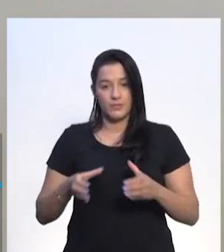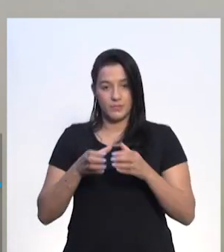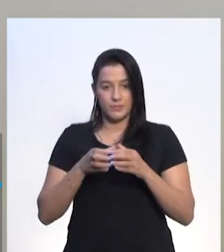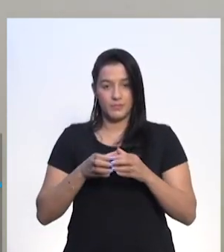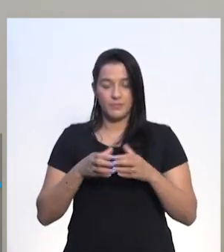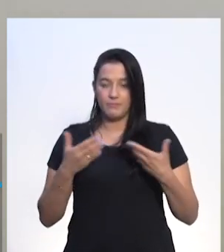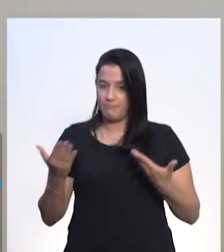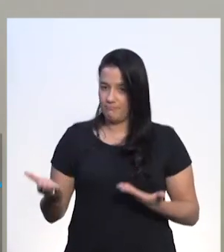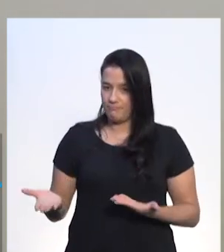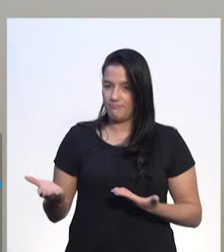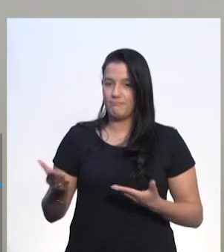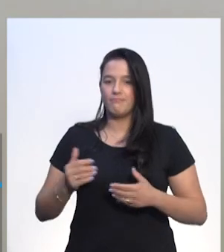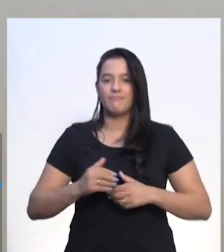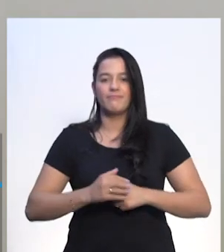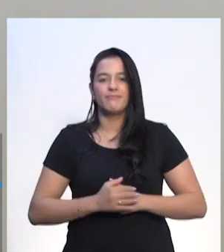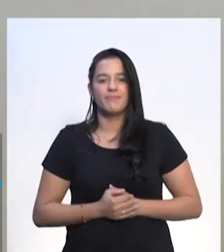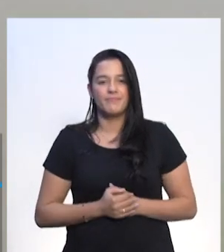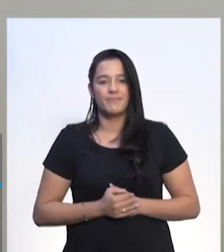é, Fabi?